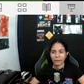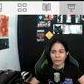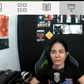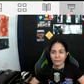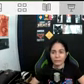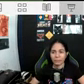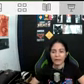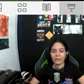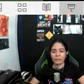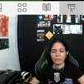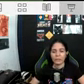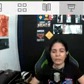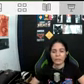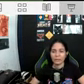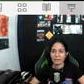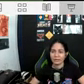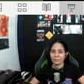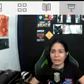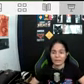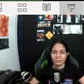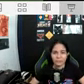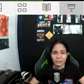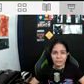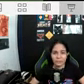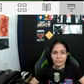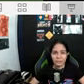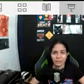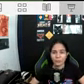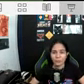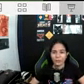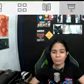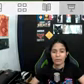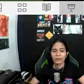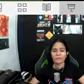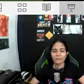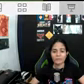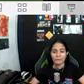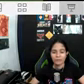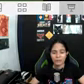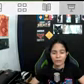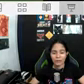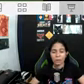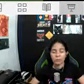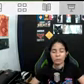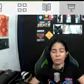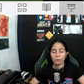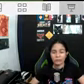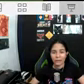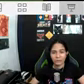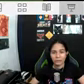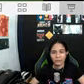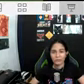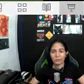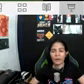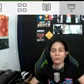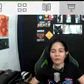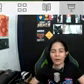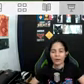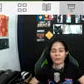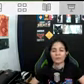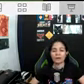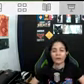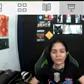onde é um país paupérrimo, a expectativa de vida lá super baixa, as pessoas têm um déficit